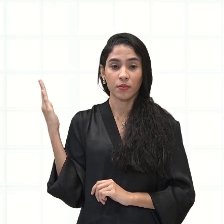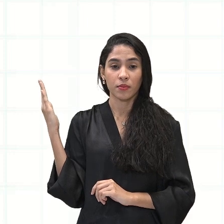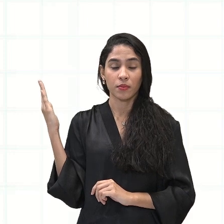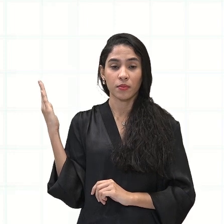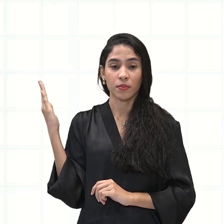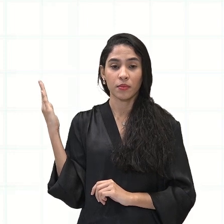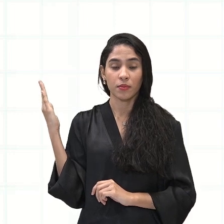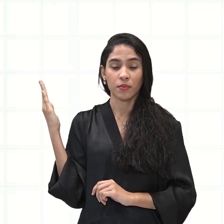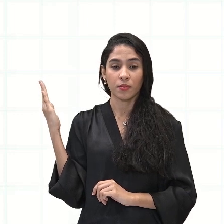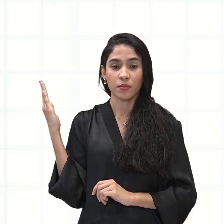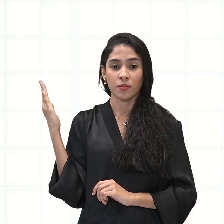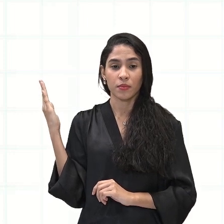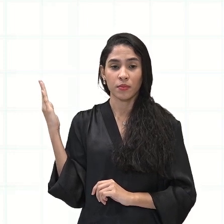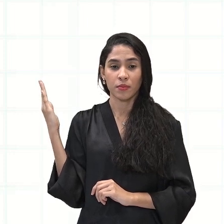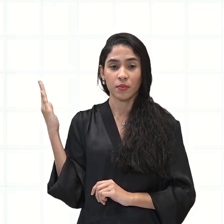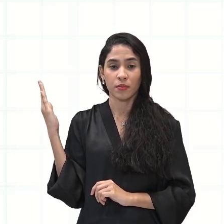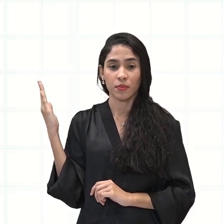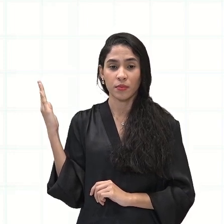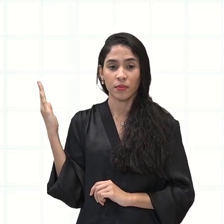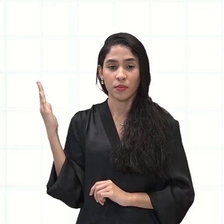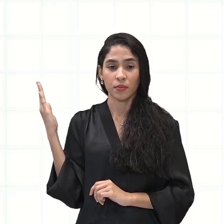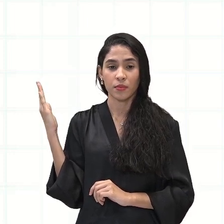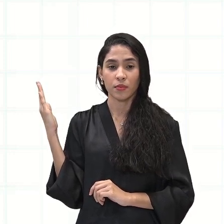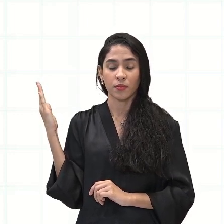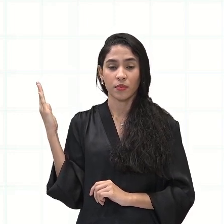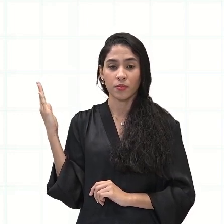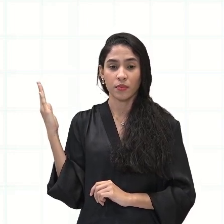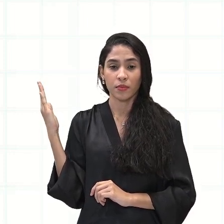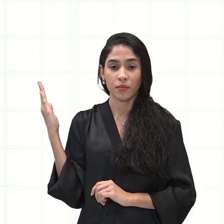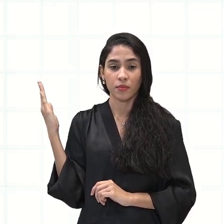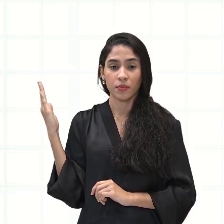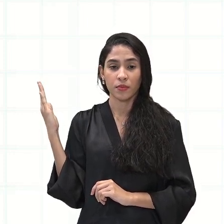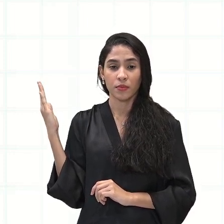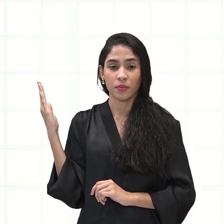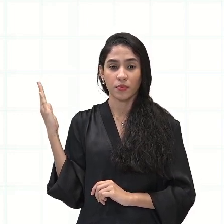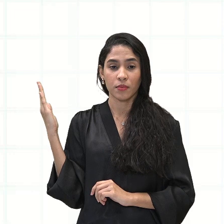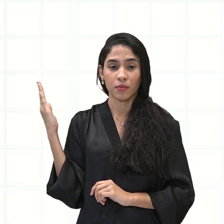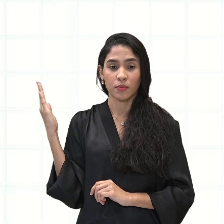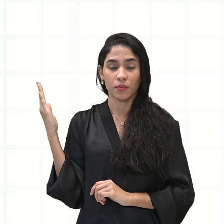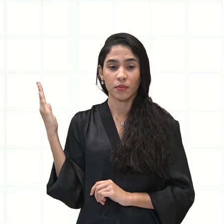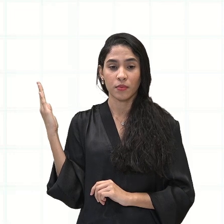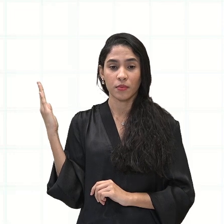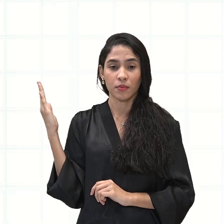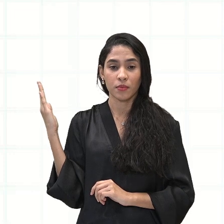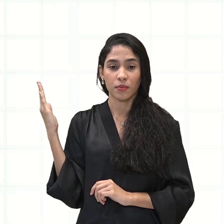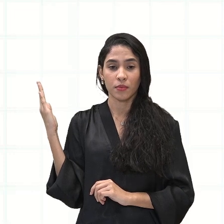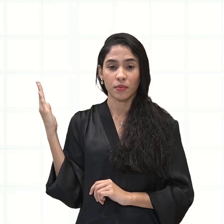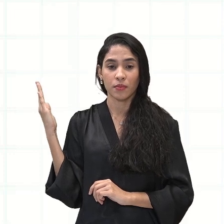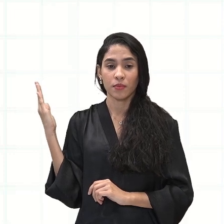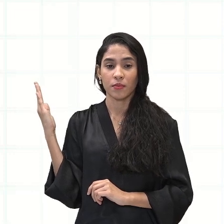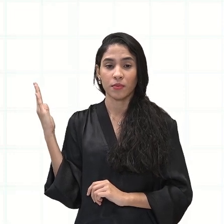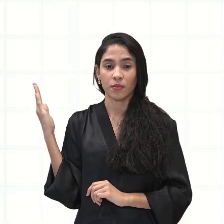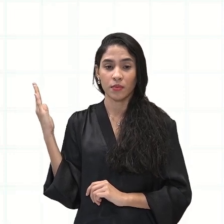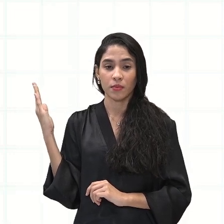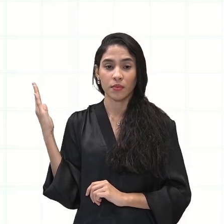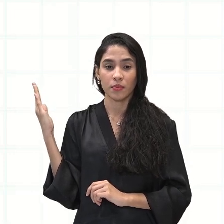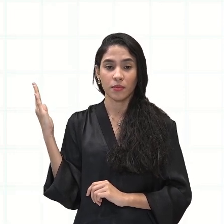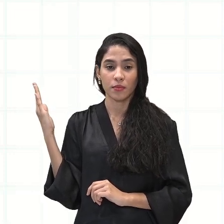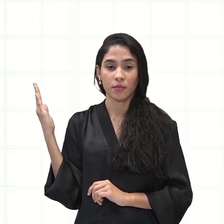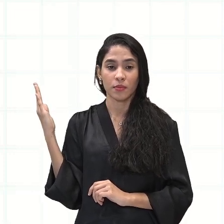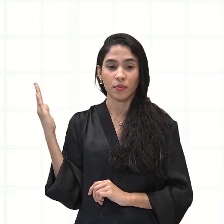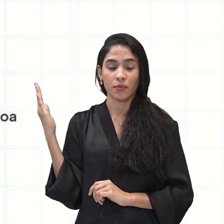Quantos filhos em vão rezaram? Quantas noivas ficaram por casar?